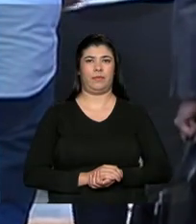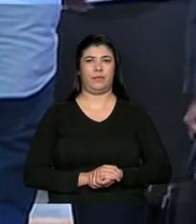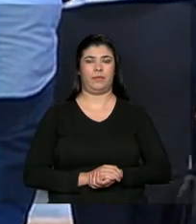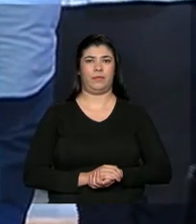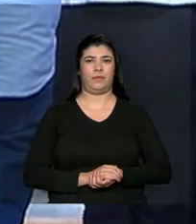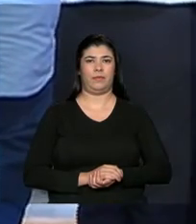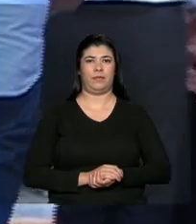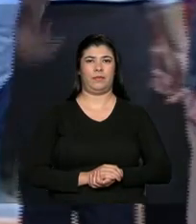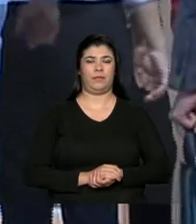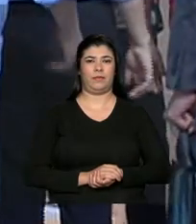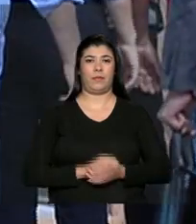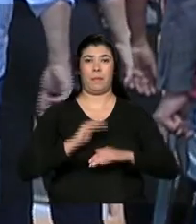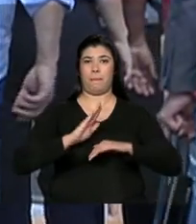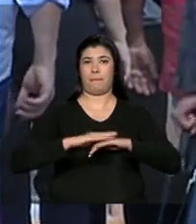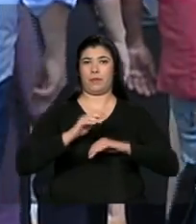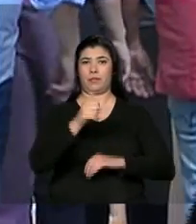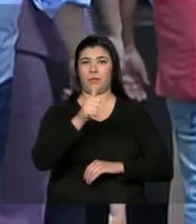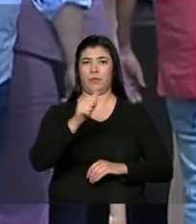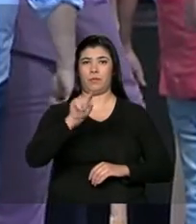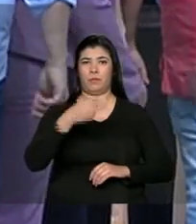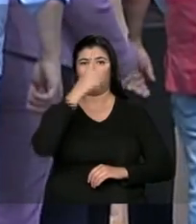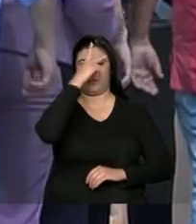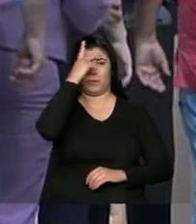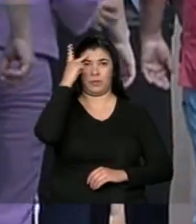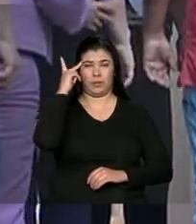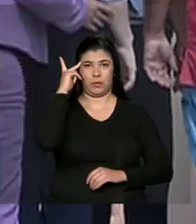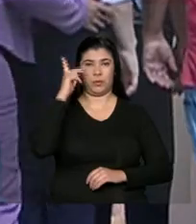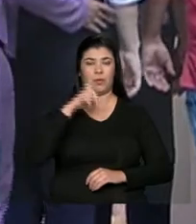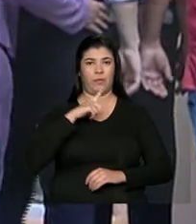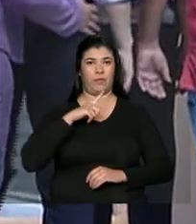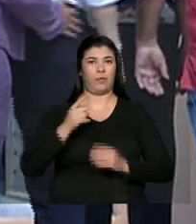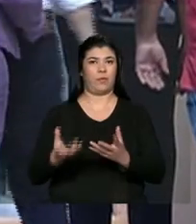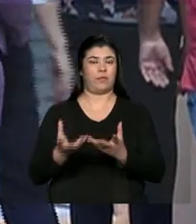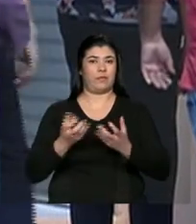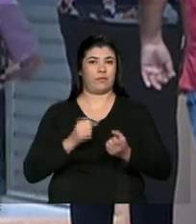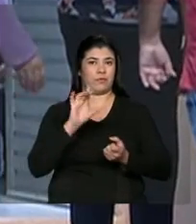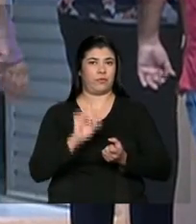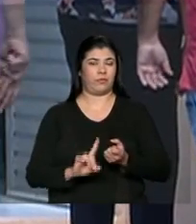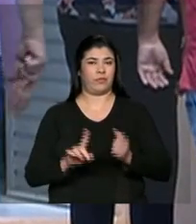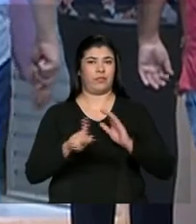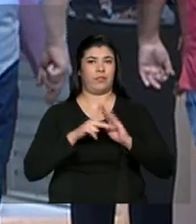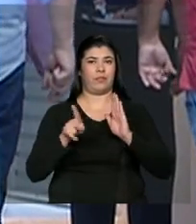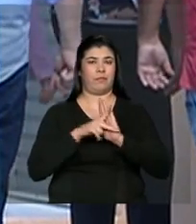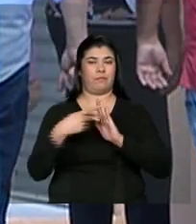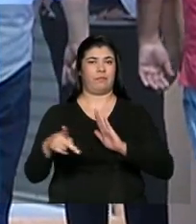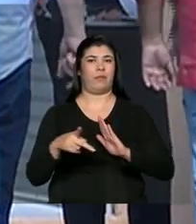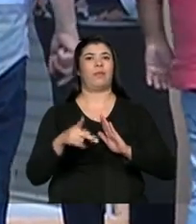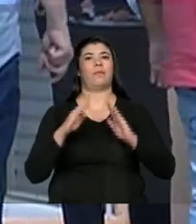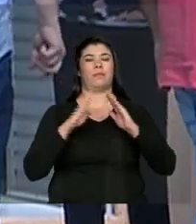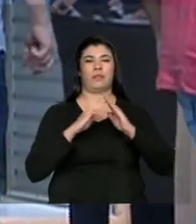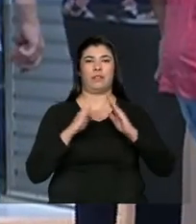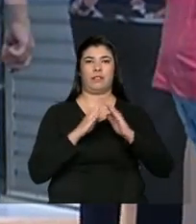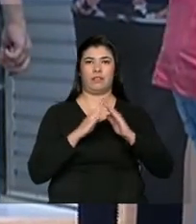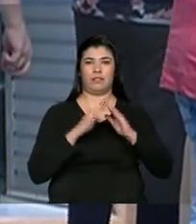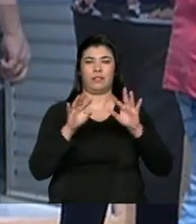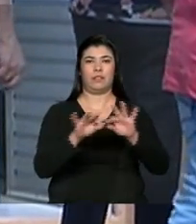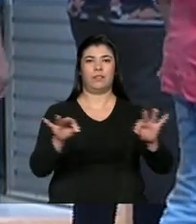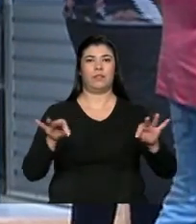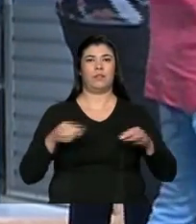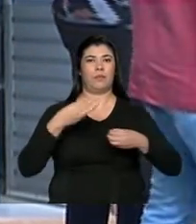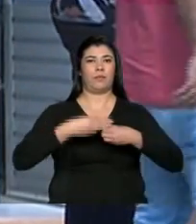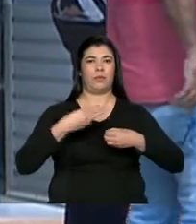mais de 11 mil pessoas serão beneficiadas com a entrega das residências no município